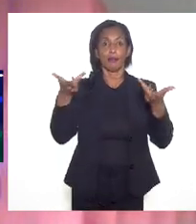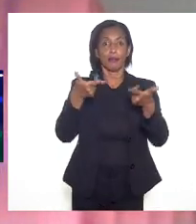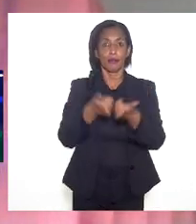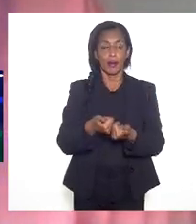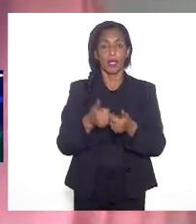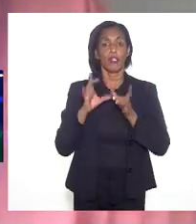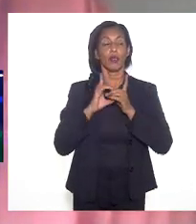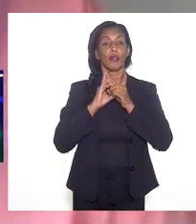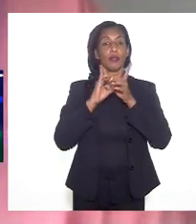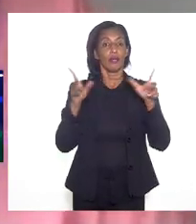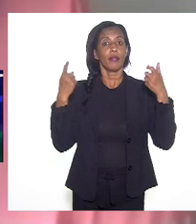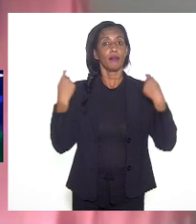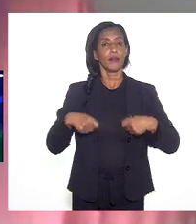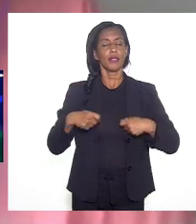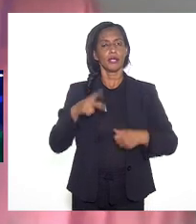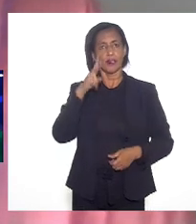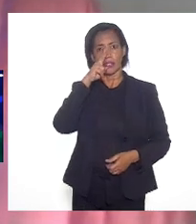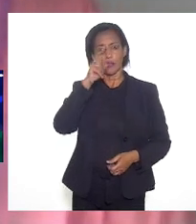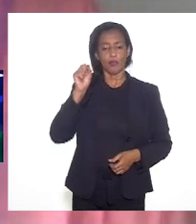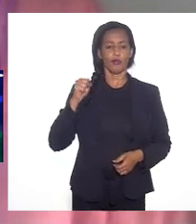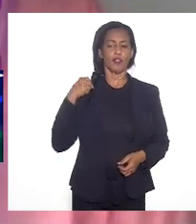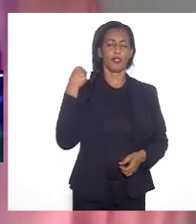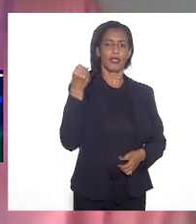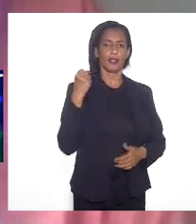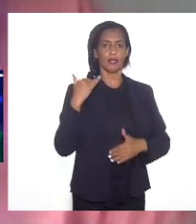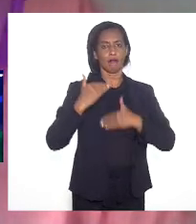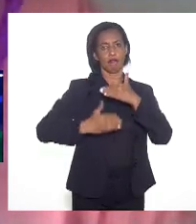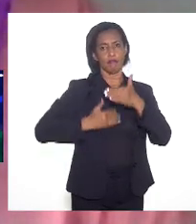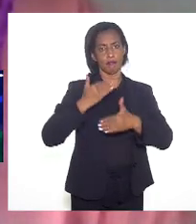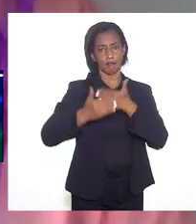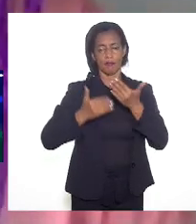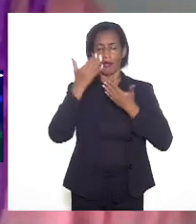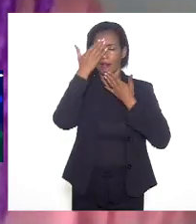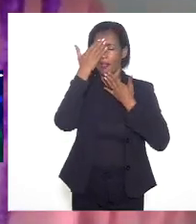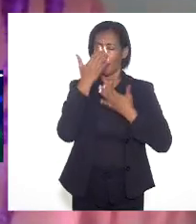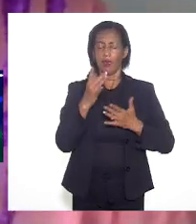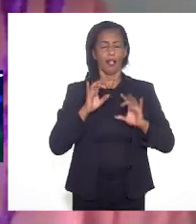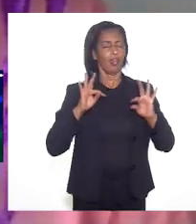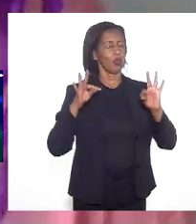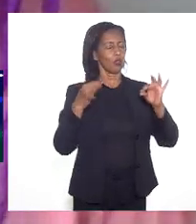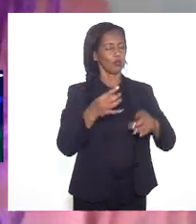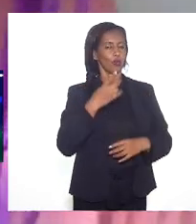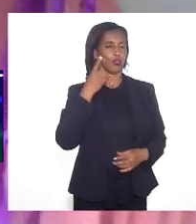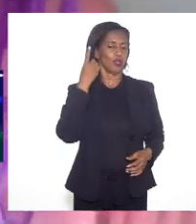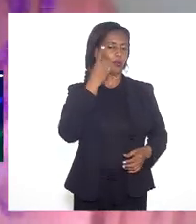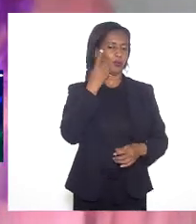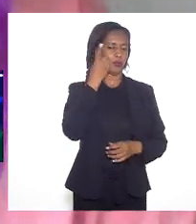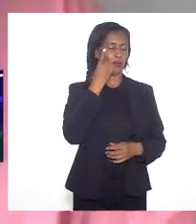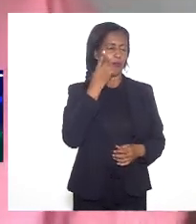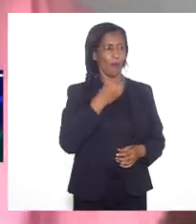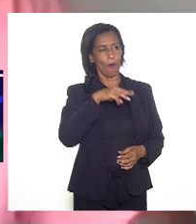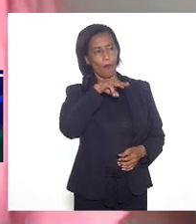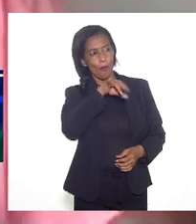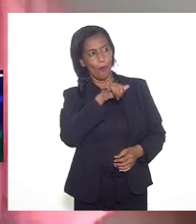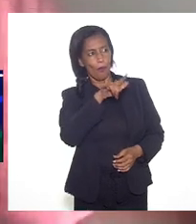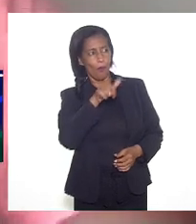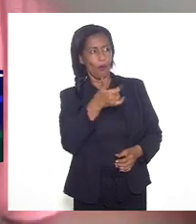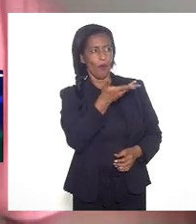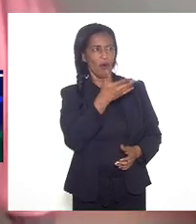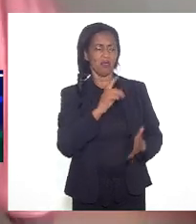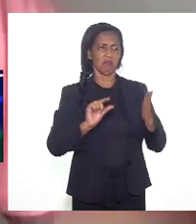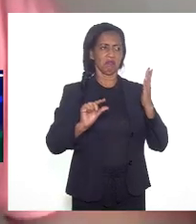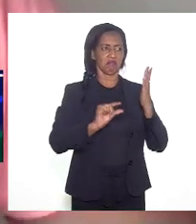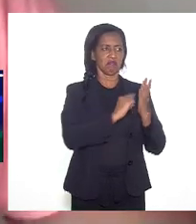nossa democracia precisa se fortalecer com processos como esse. Agradeço a todos os deputados, novamente agradeço a deputada Mônica pela